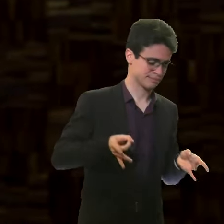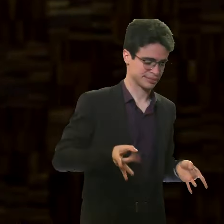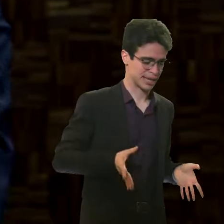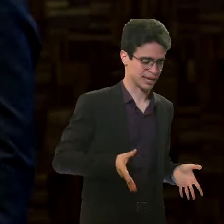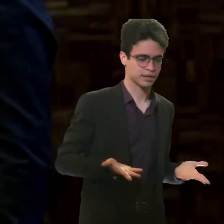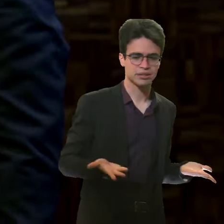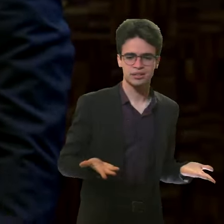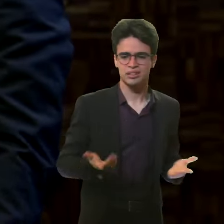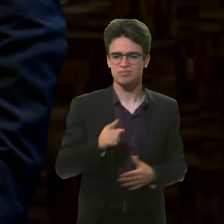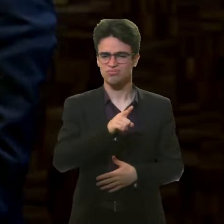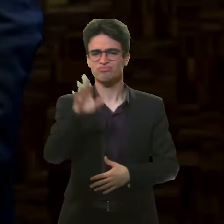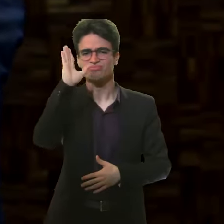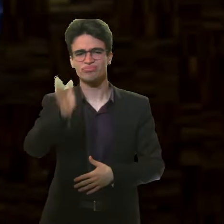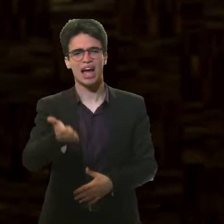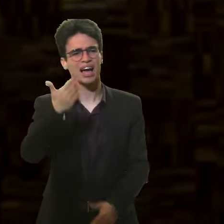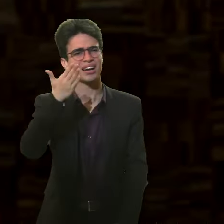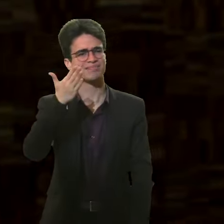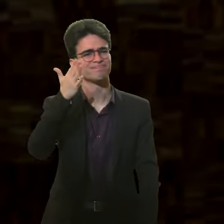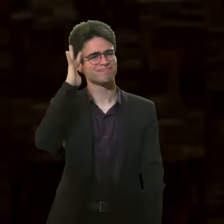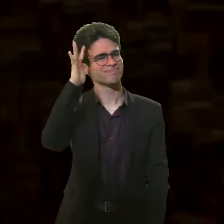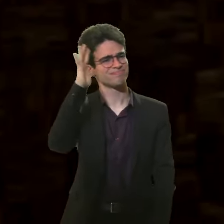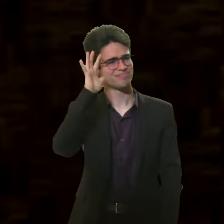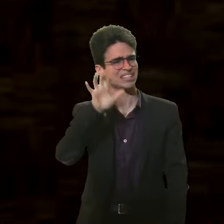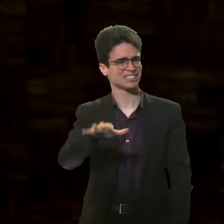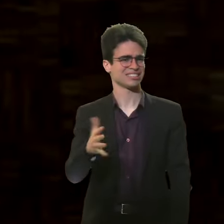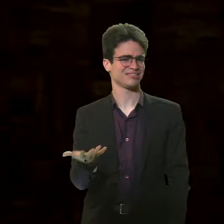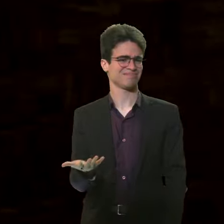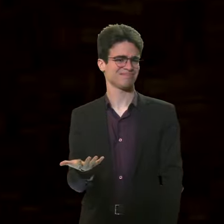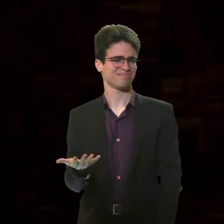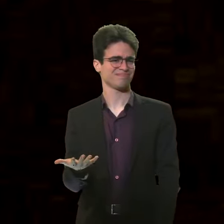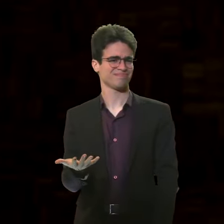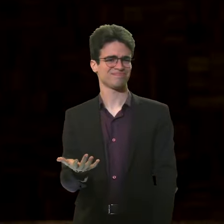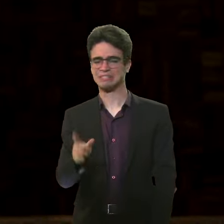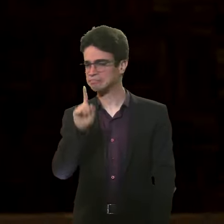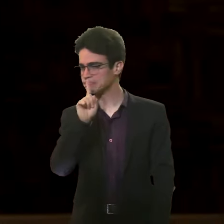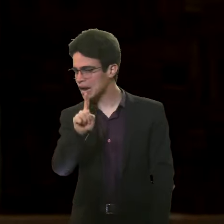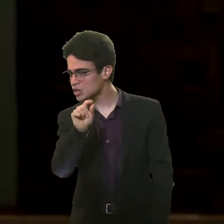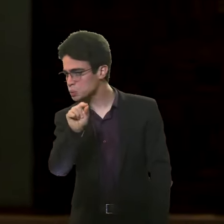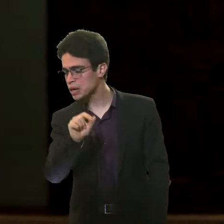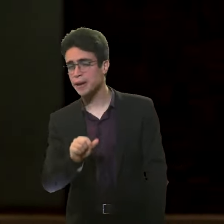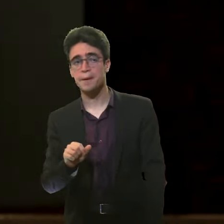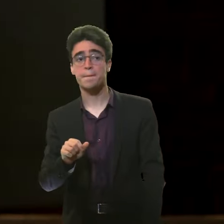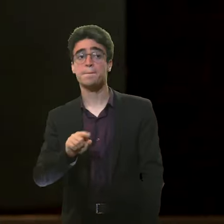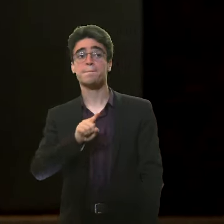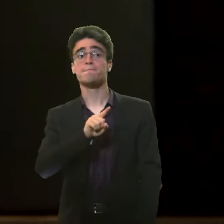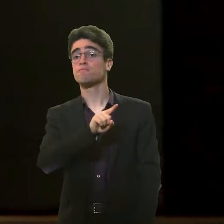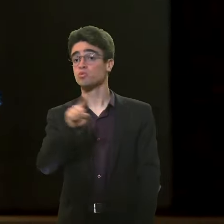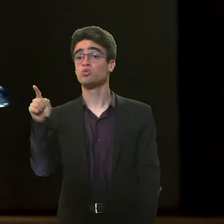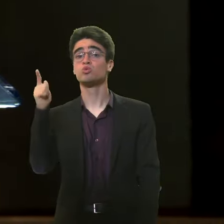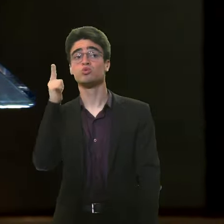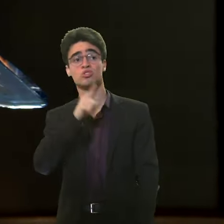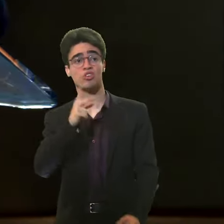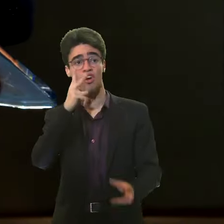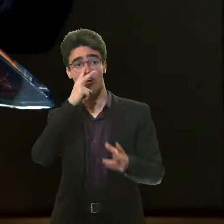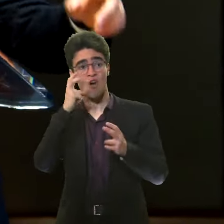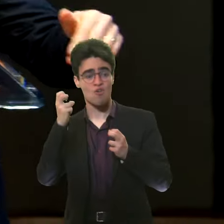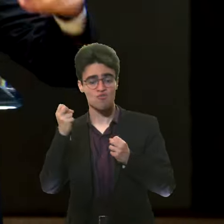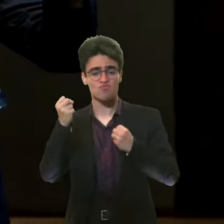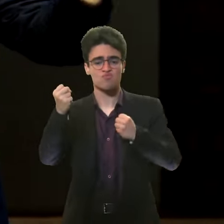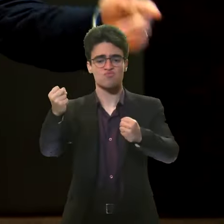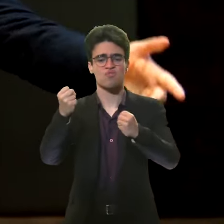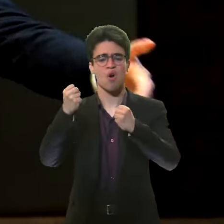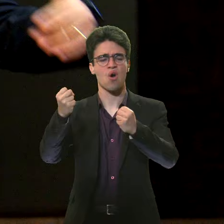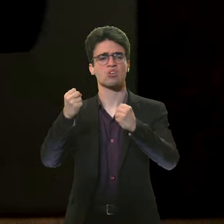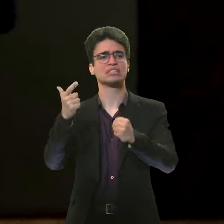Talvez você já pensou nisso, mas eu quero te dizer, o único lugar que você vai encontrar força em períodos da